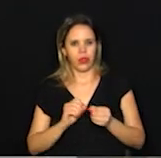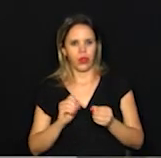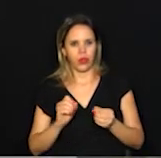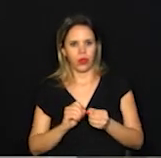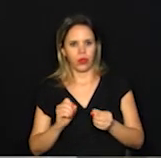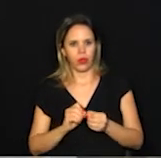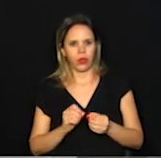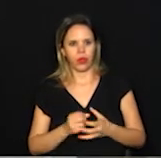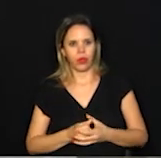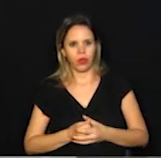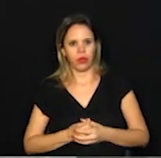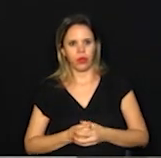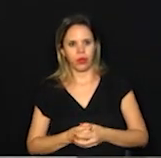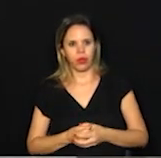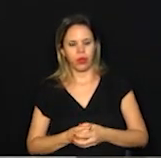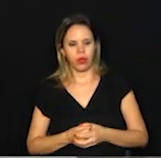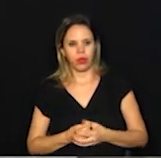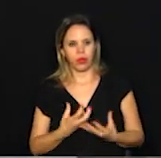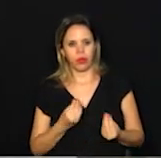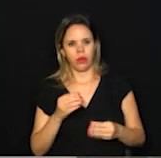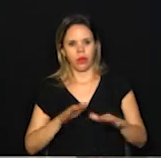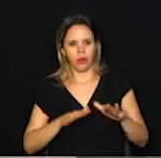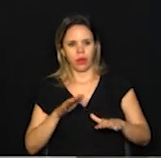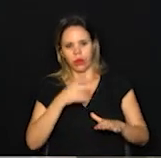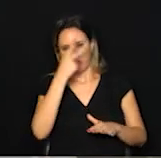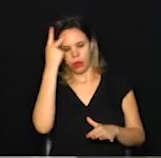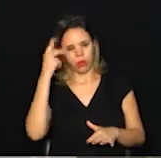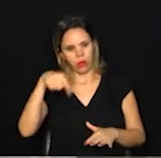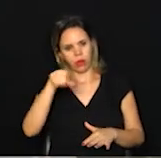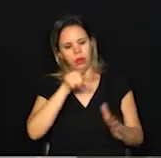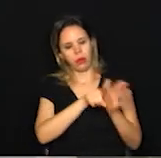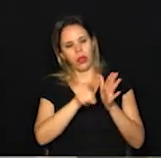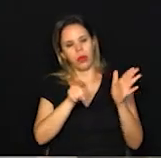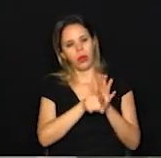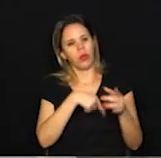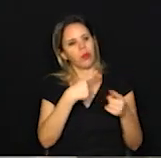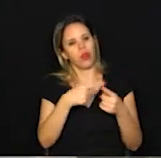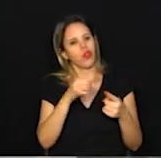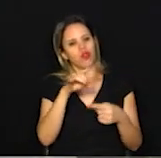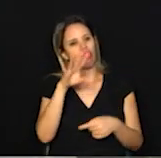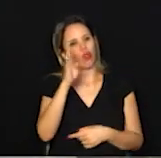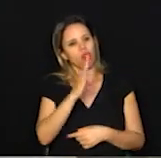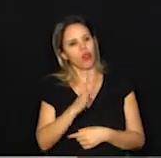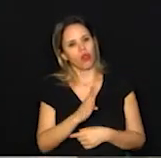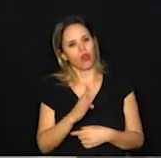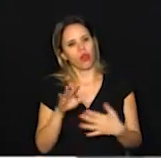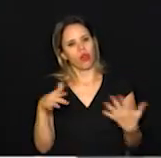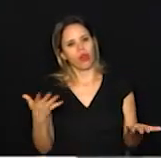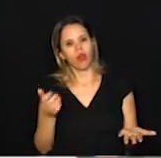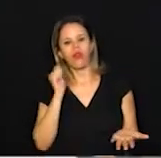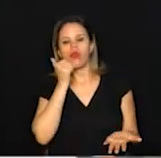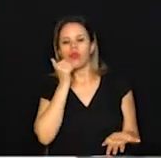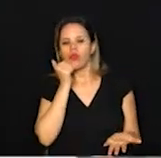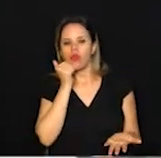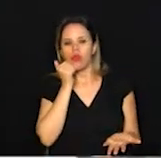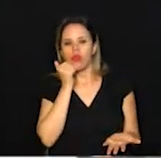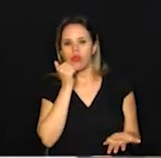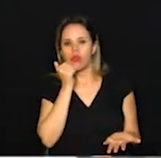ser esclarecidas. Muitas vezes as pessoas perguntam, mas por que só no Brasil, quando a ciência